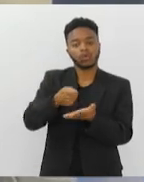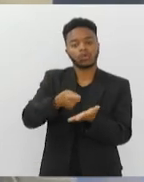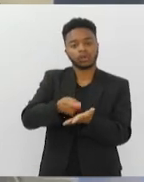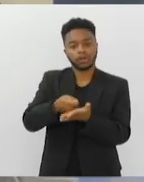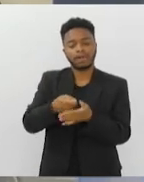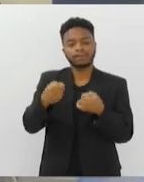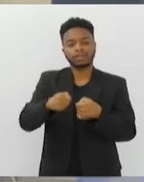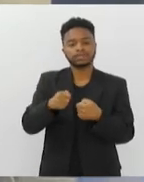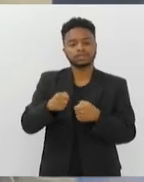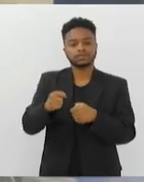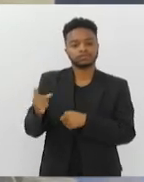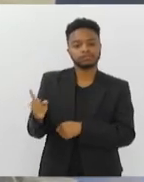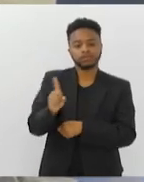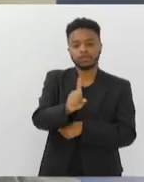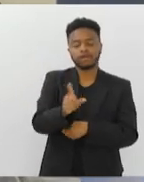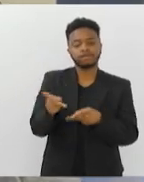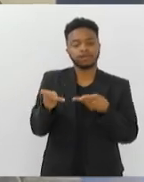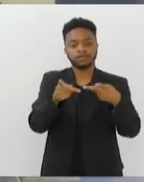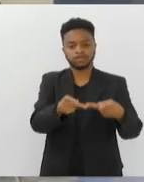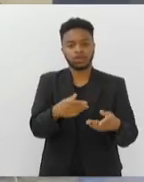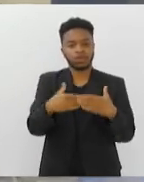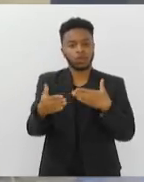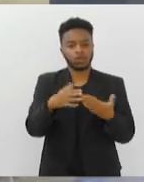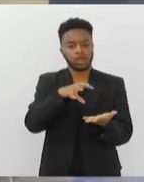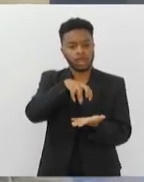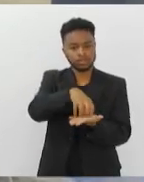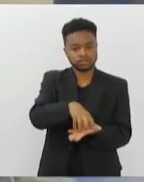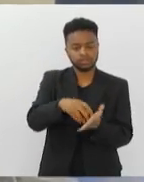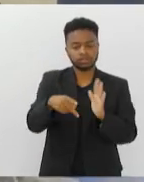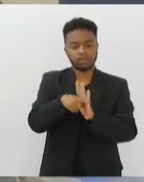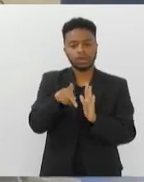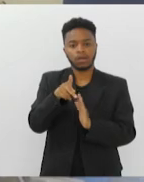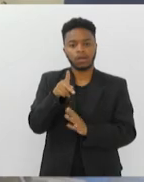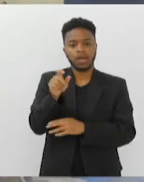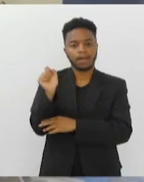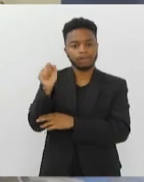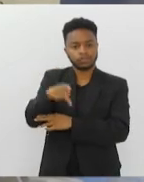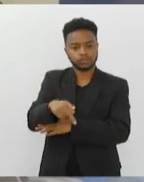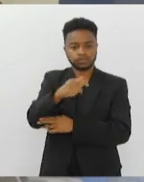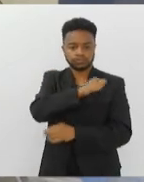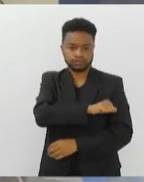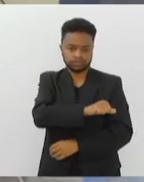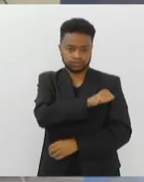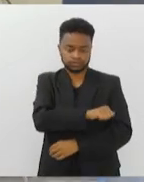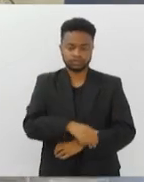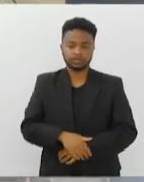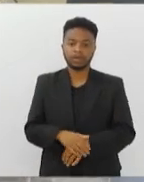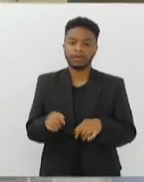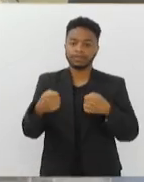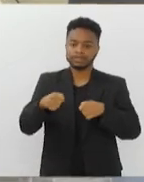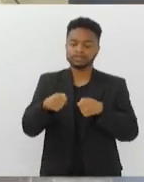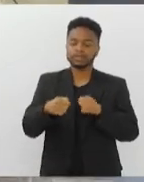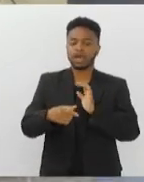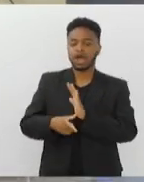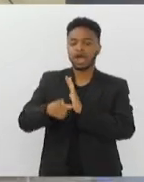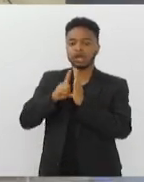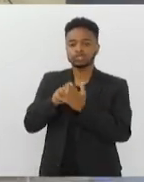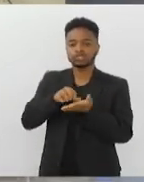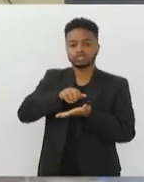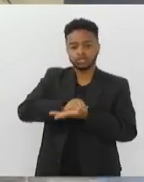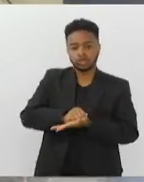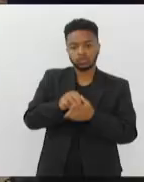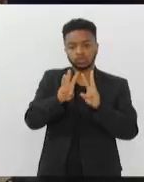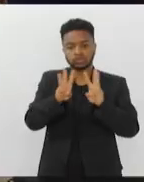em qualquer uma das agências do Fundo Único da Previdência Social do Estado do Rio de Janeiro. É necessário agendamento prévio feito pelo site ou